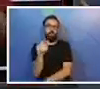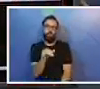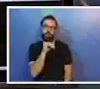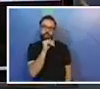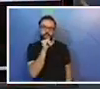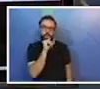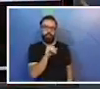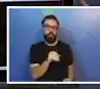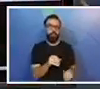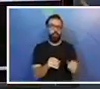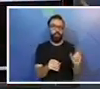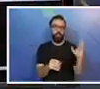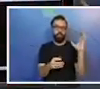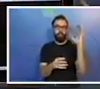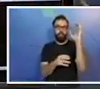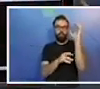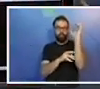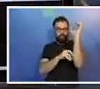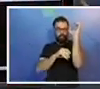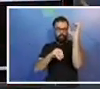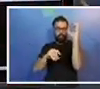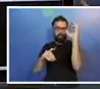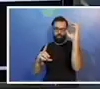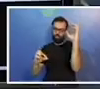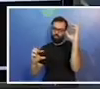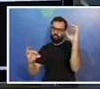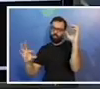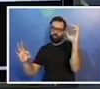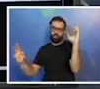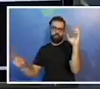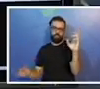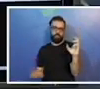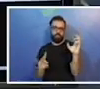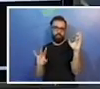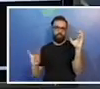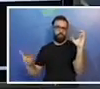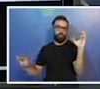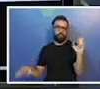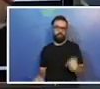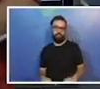ação do homem, foi destruído para a construção desse porto.